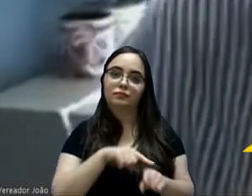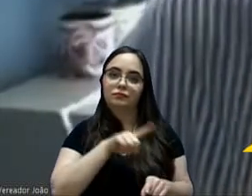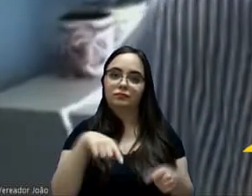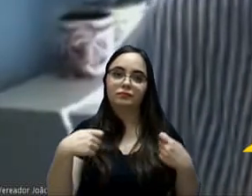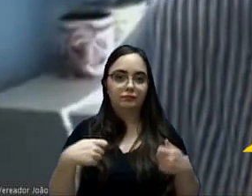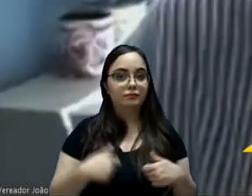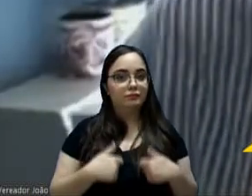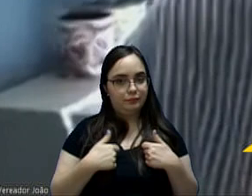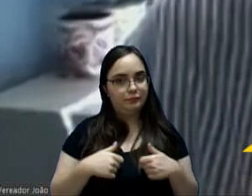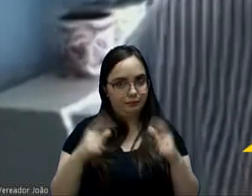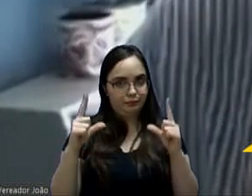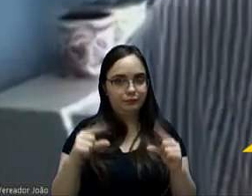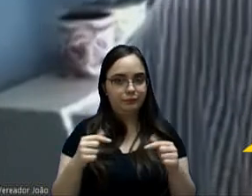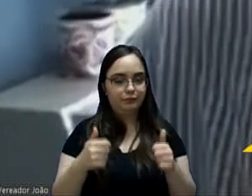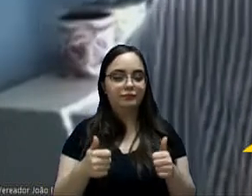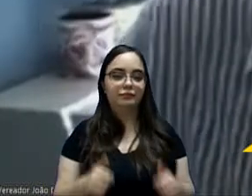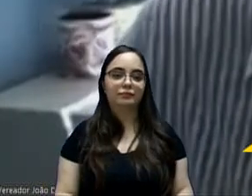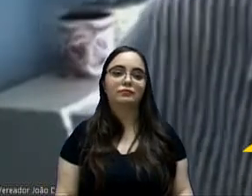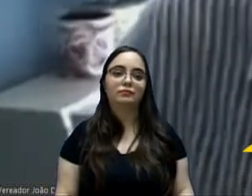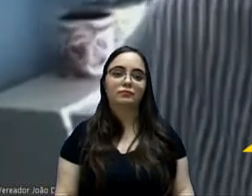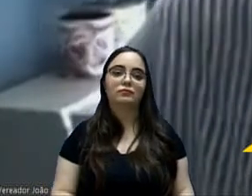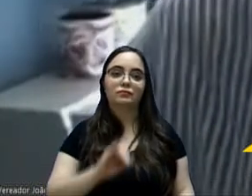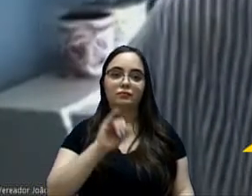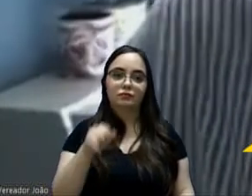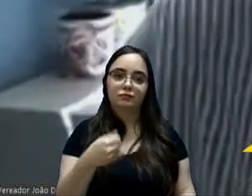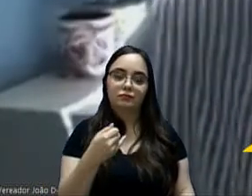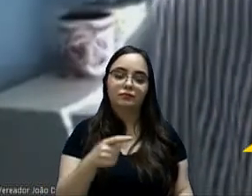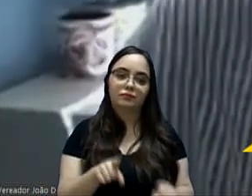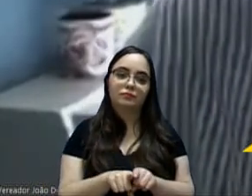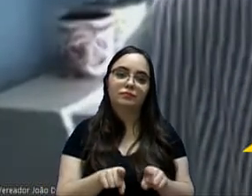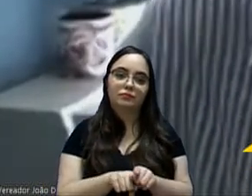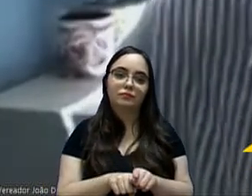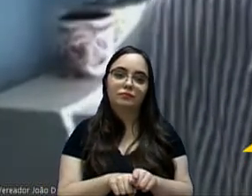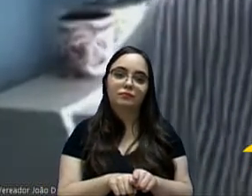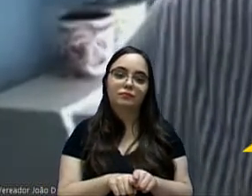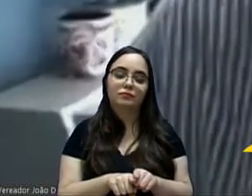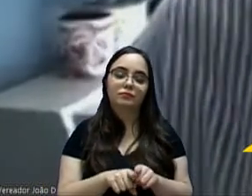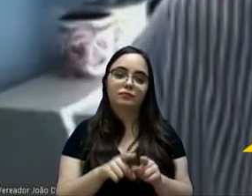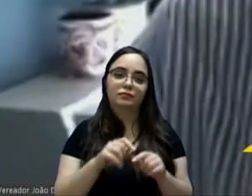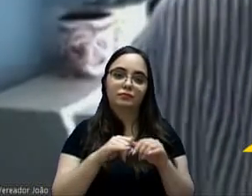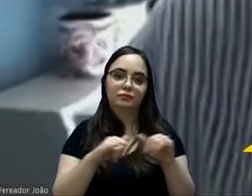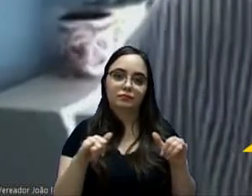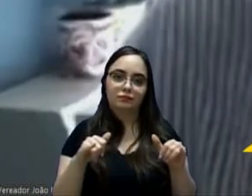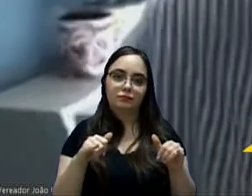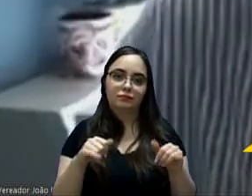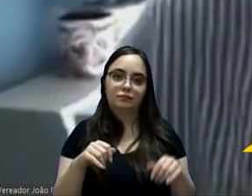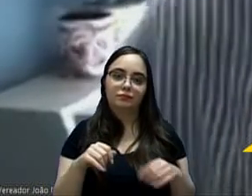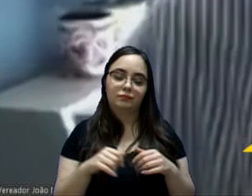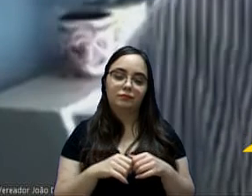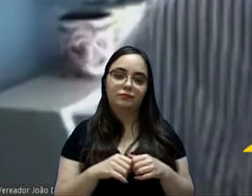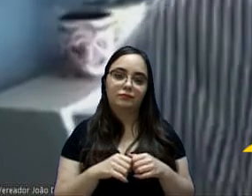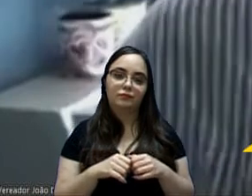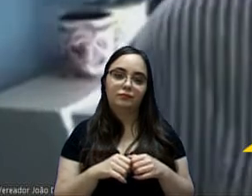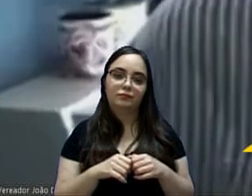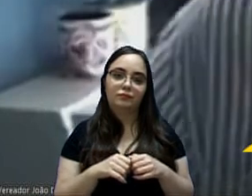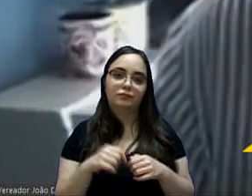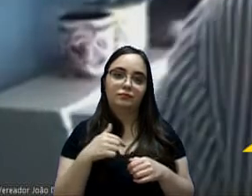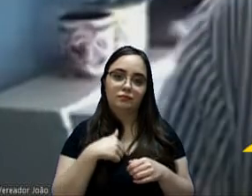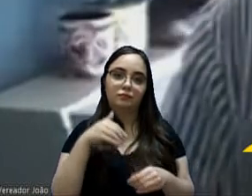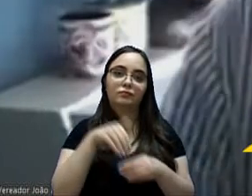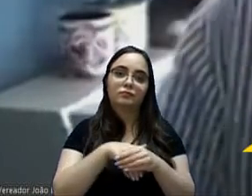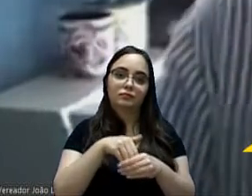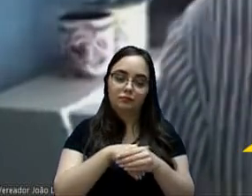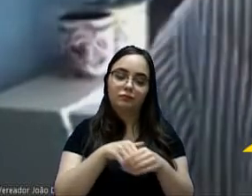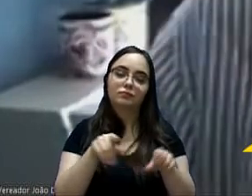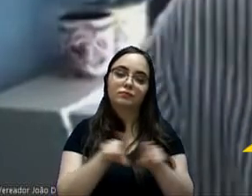menos arrogância com relação a essa questão. Aproveito e seja o vereador para colocar para Vossa Excelência em aparte que eu vou votar